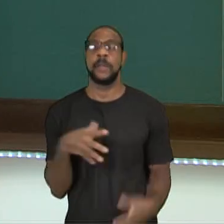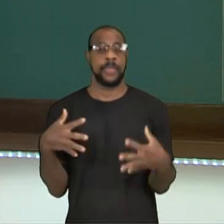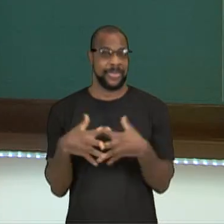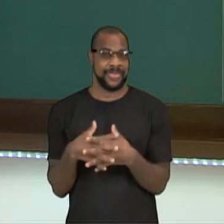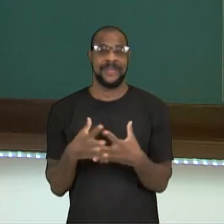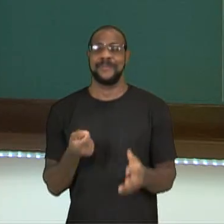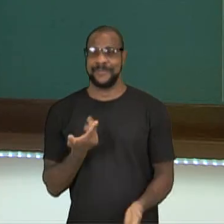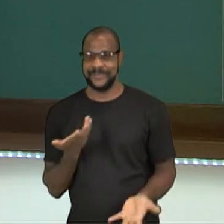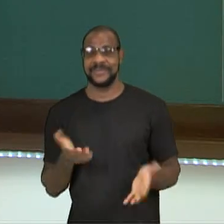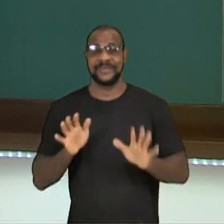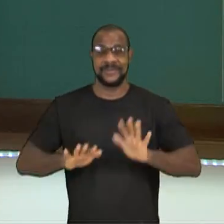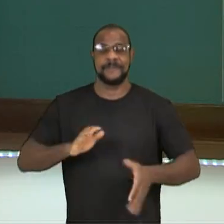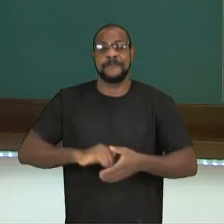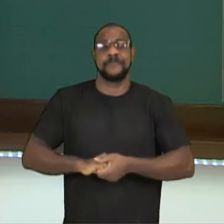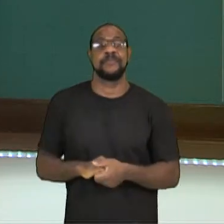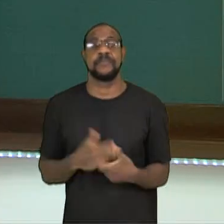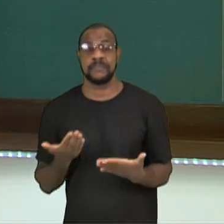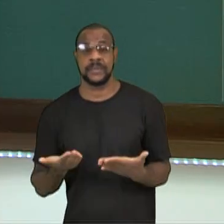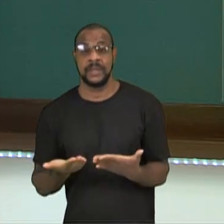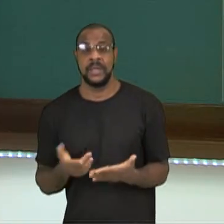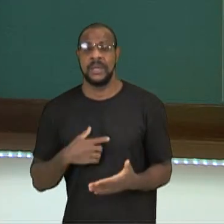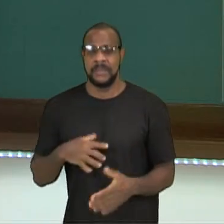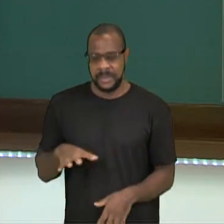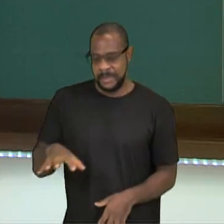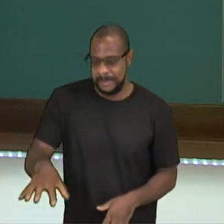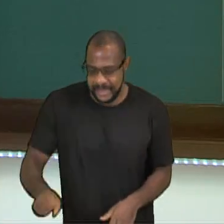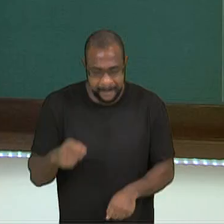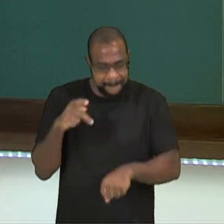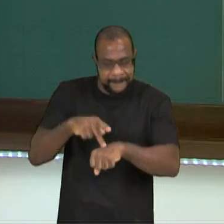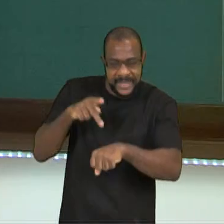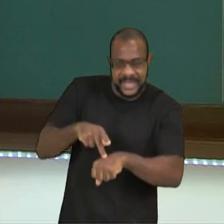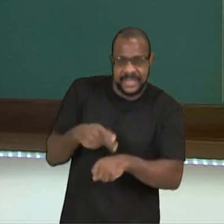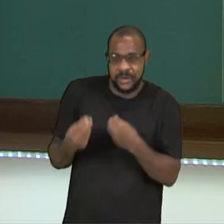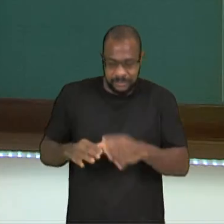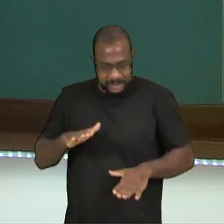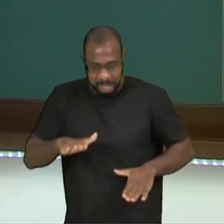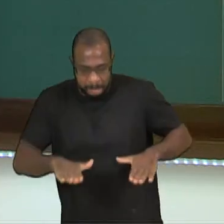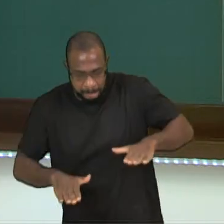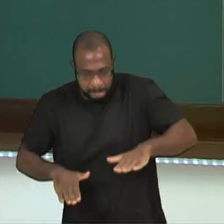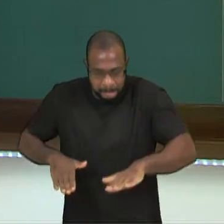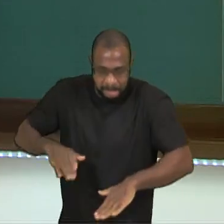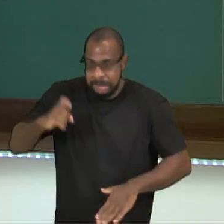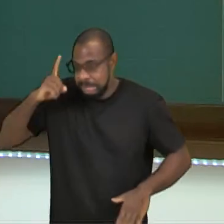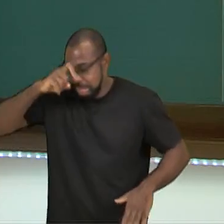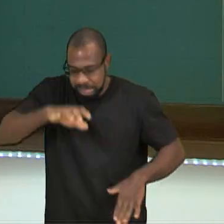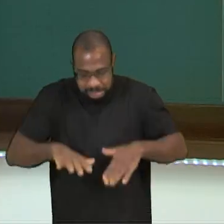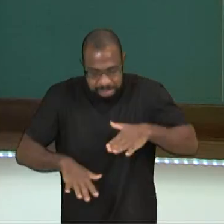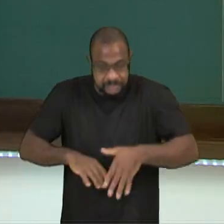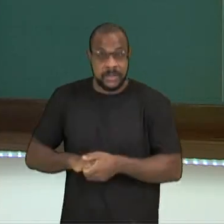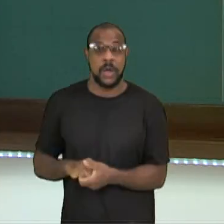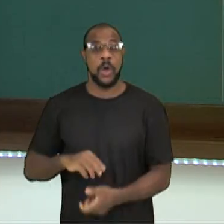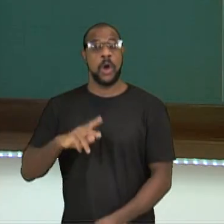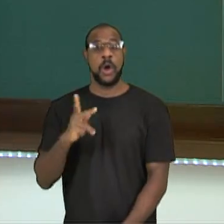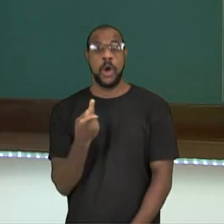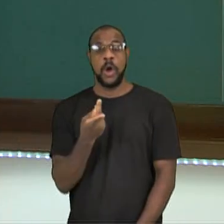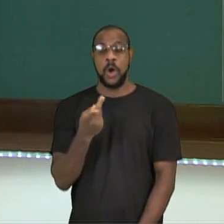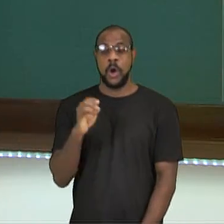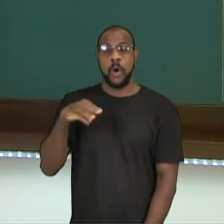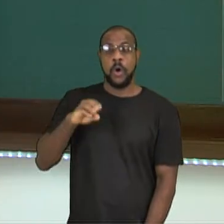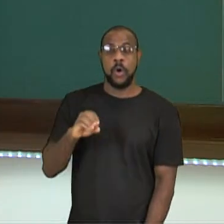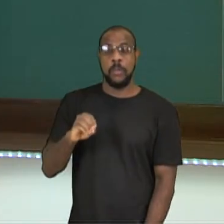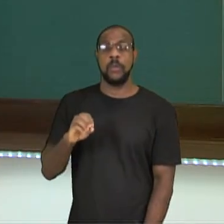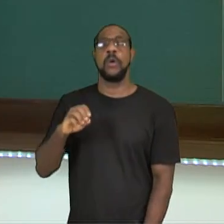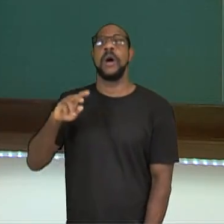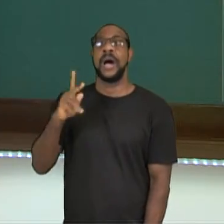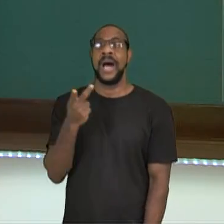conseguia tirar as mãos do chão em algum momento, né? Para pegar uma pedra, com bastante dificuldades. O Homo habilis ainda precisava também